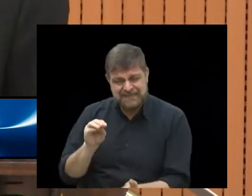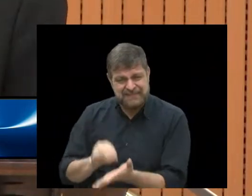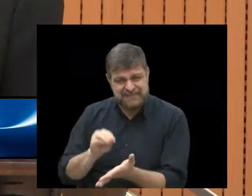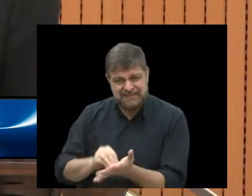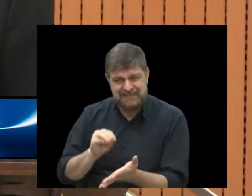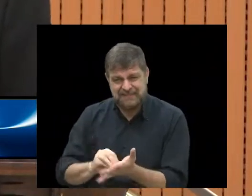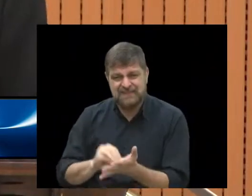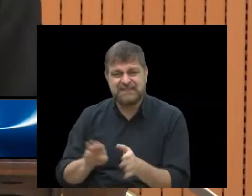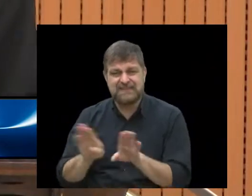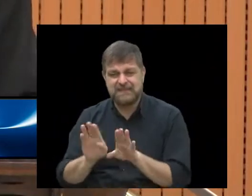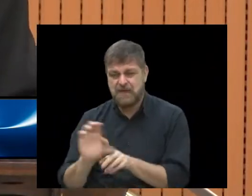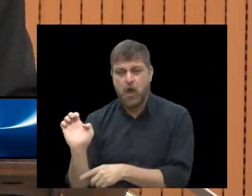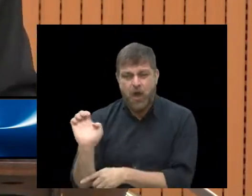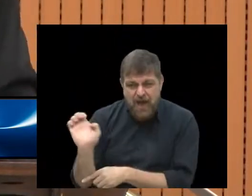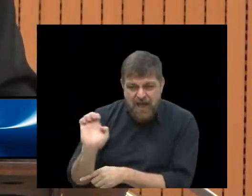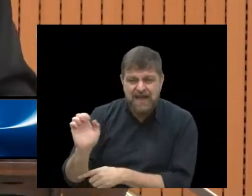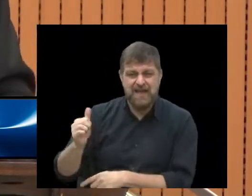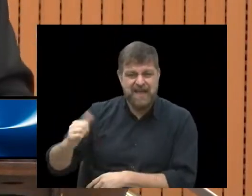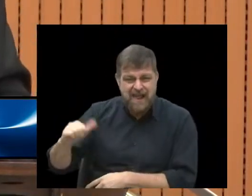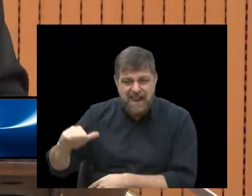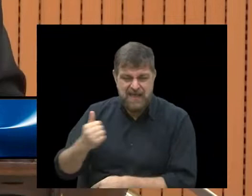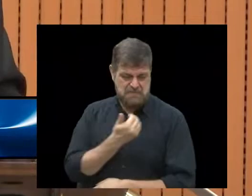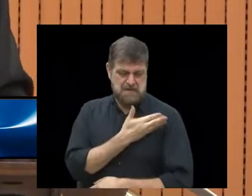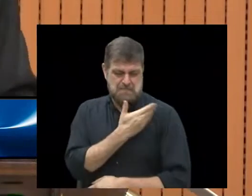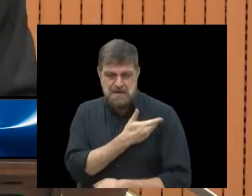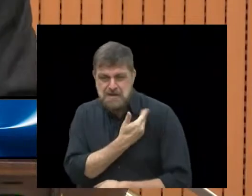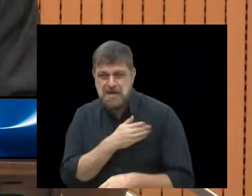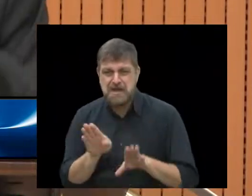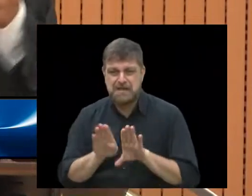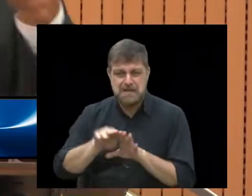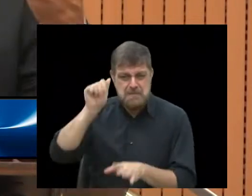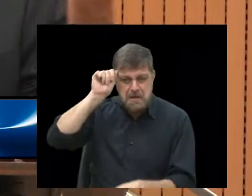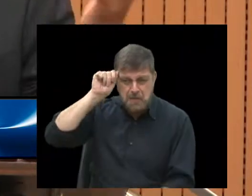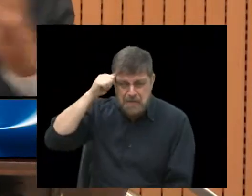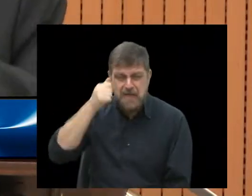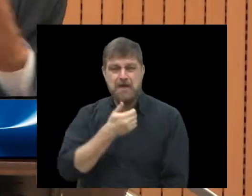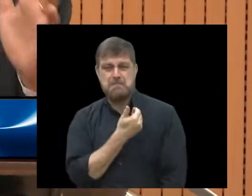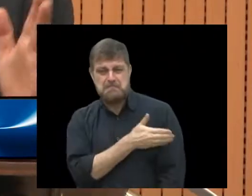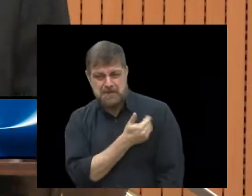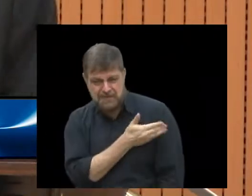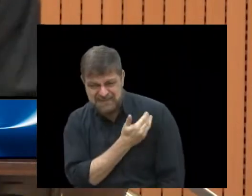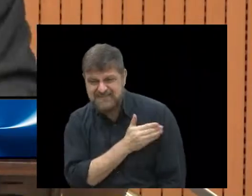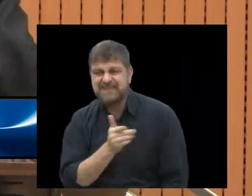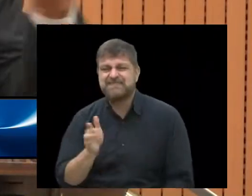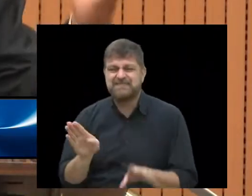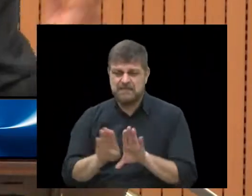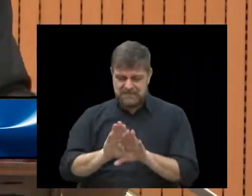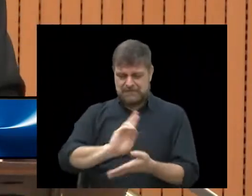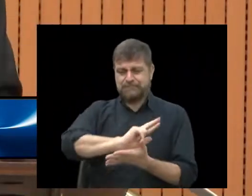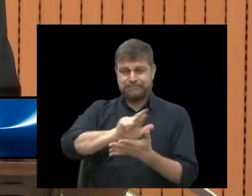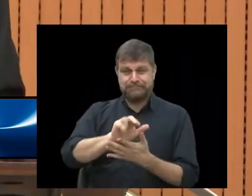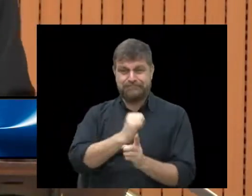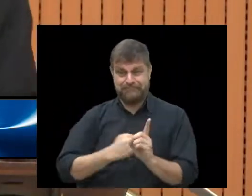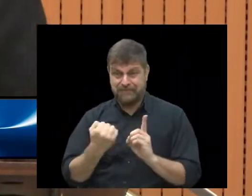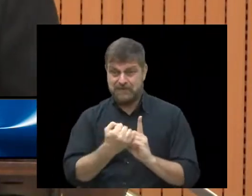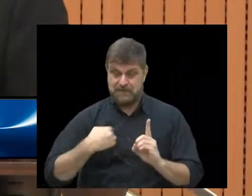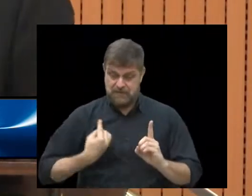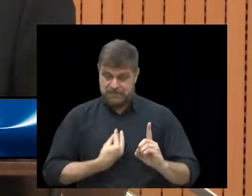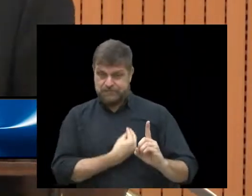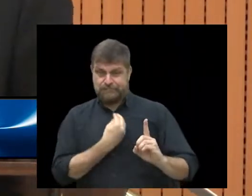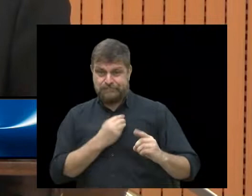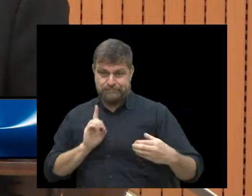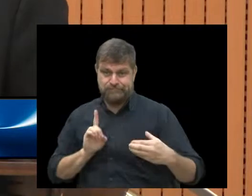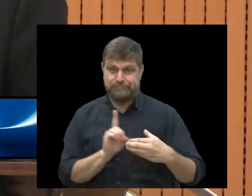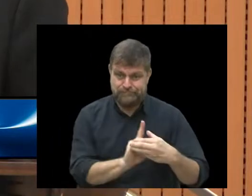a homofobia, a intolerância racial, os preconceitos de várias... Essa é a sociedade que a gente está